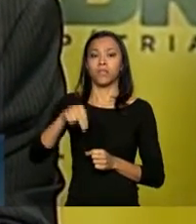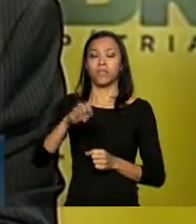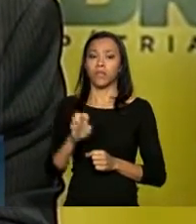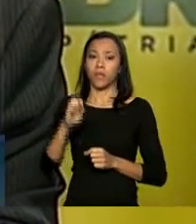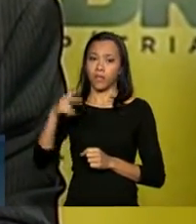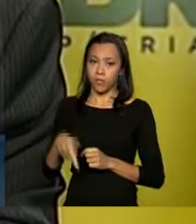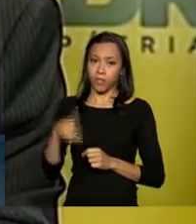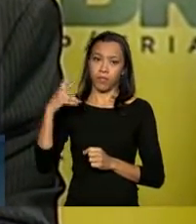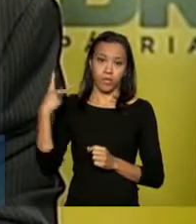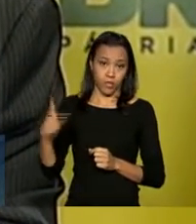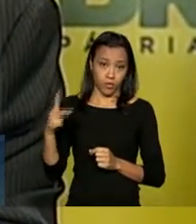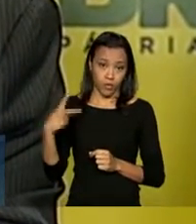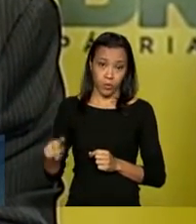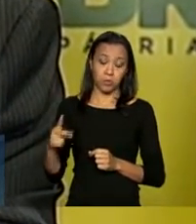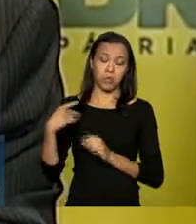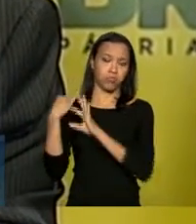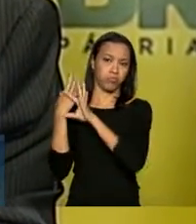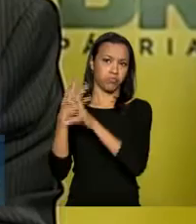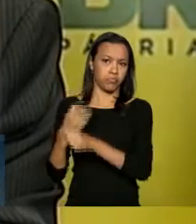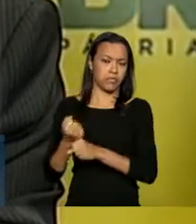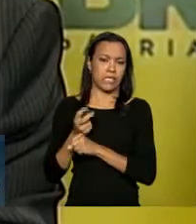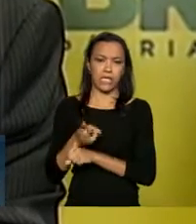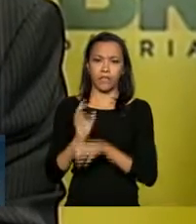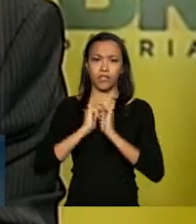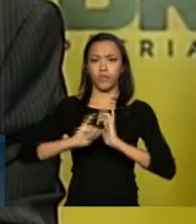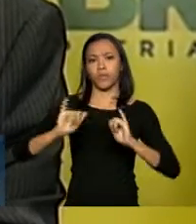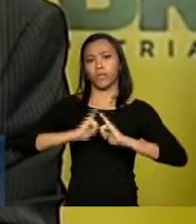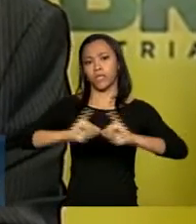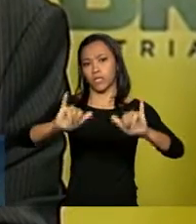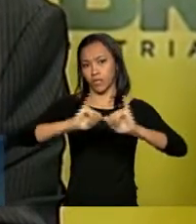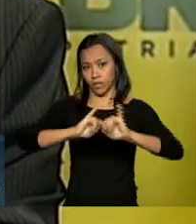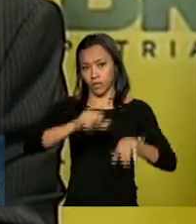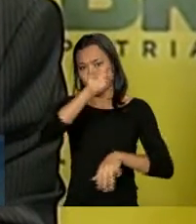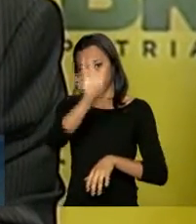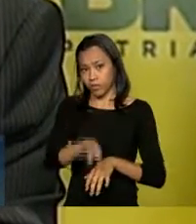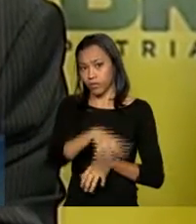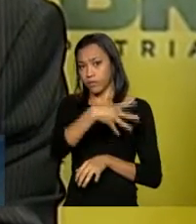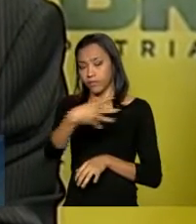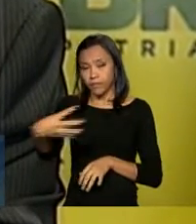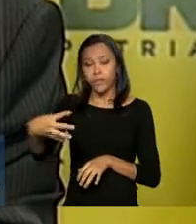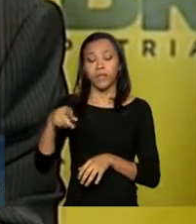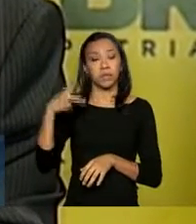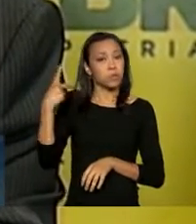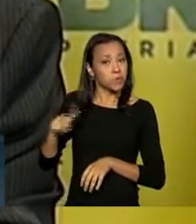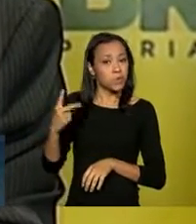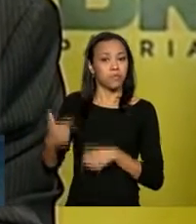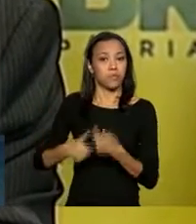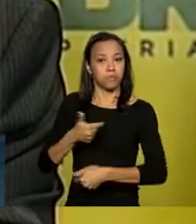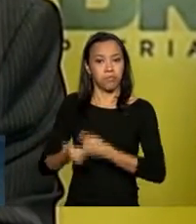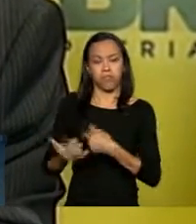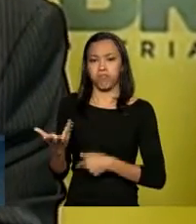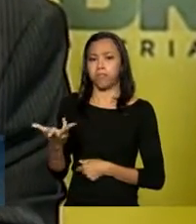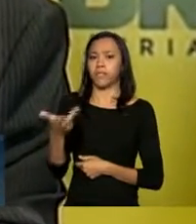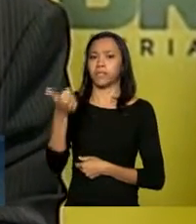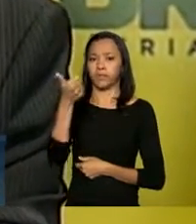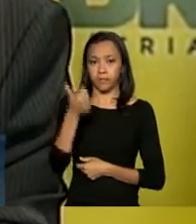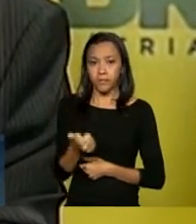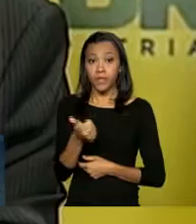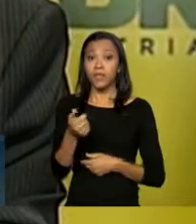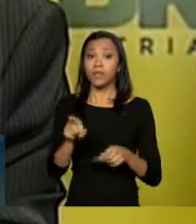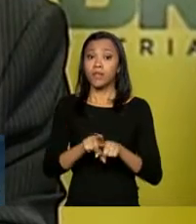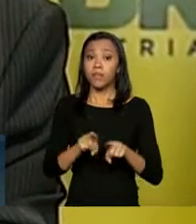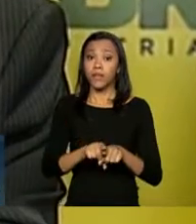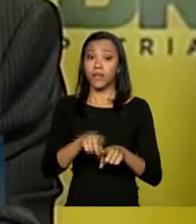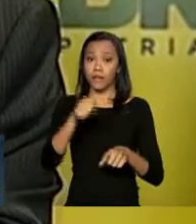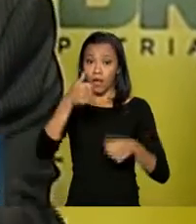histórica a divulgação desses quadros, tudo, acho que o INEP faz um trabalho belíssimo, como também pela análise